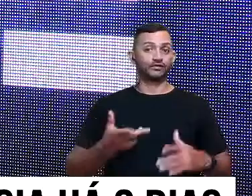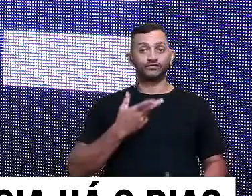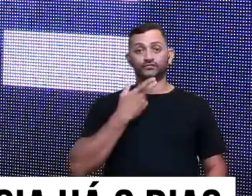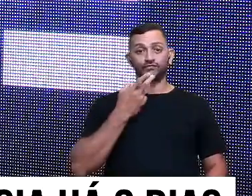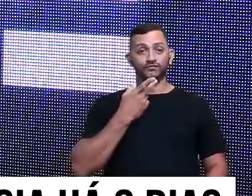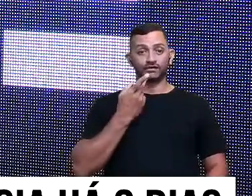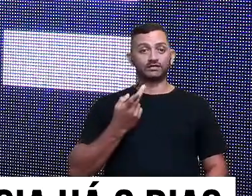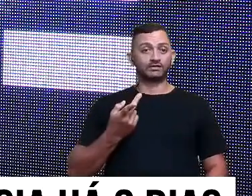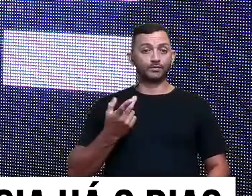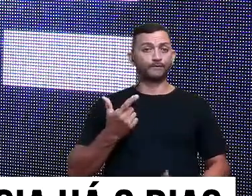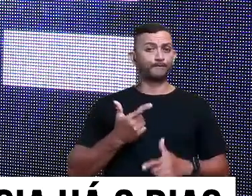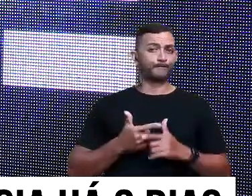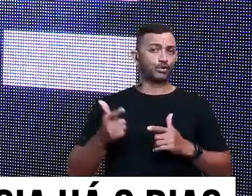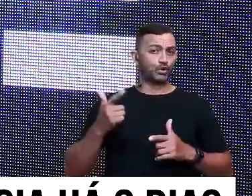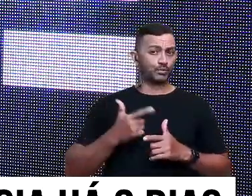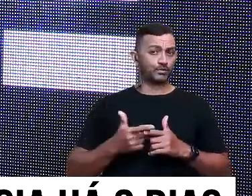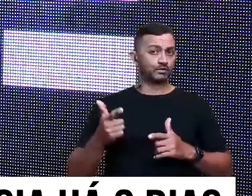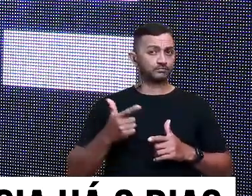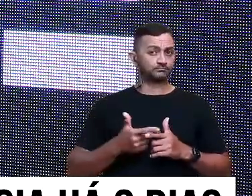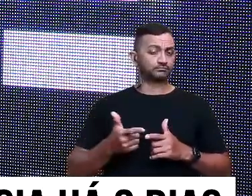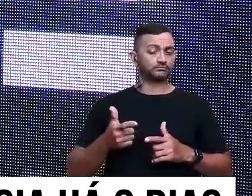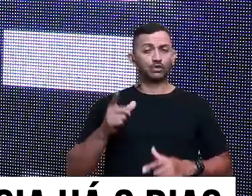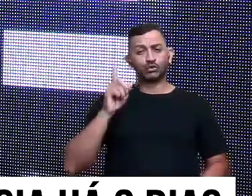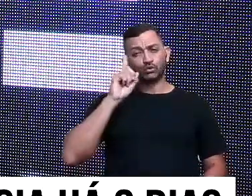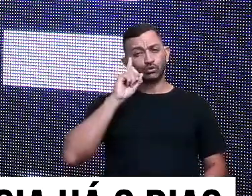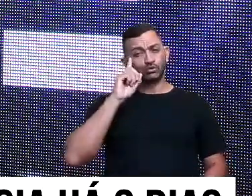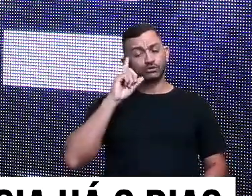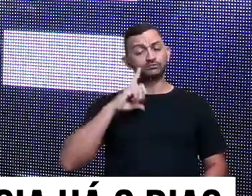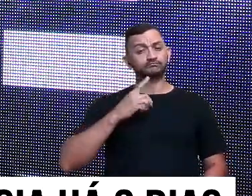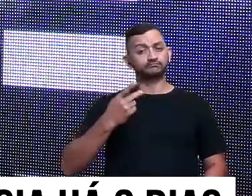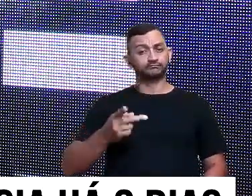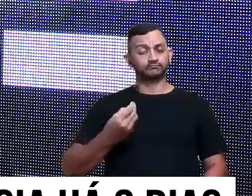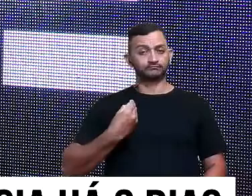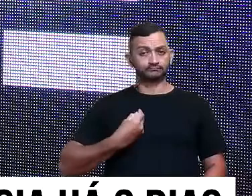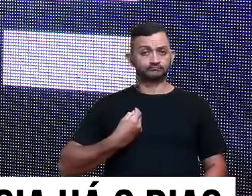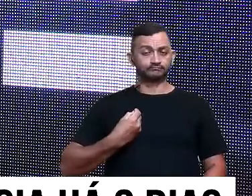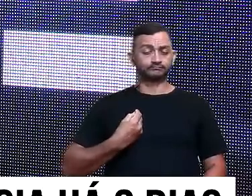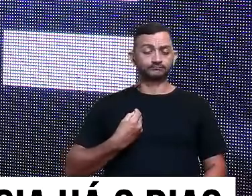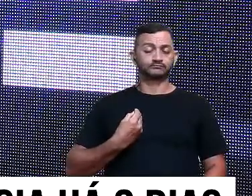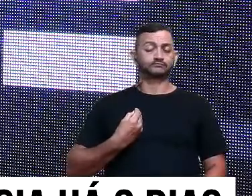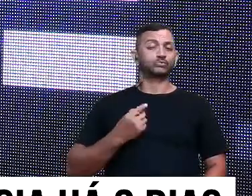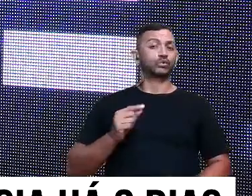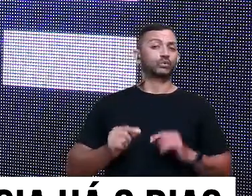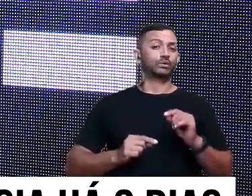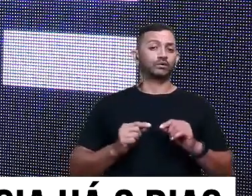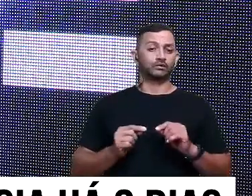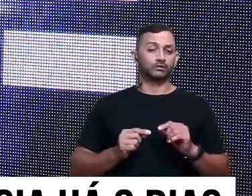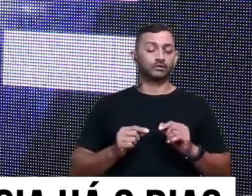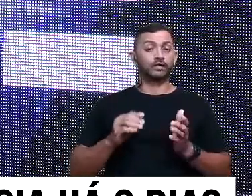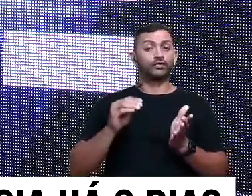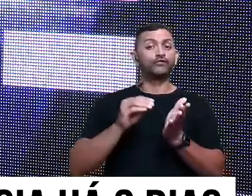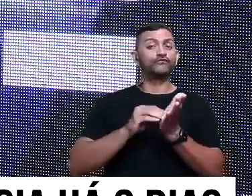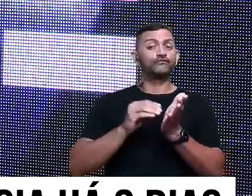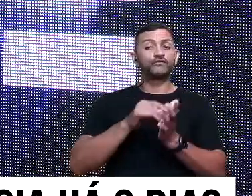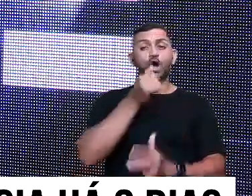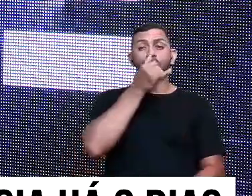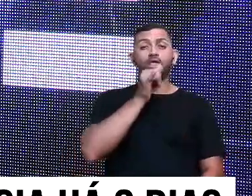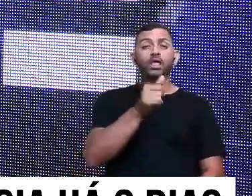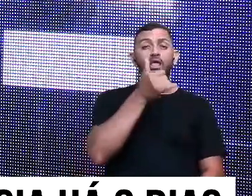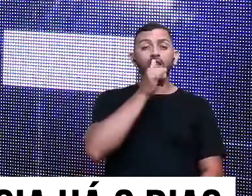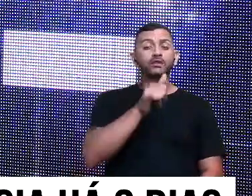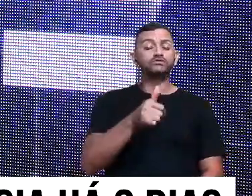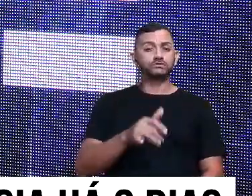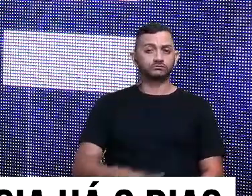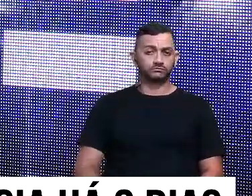Agora nós vamos falar sobre uma problemática diária que nós recebemos aqui no Imperatriz Online a respeito de falta